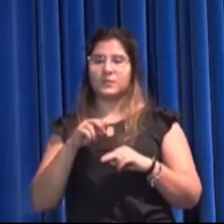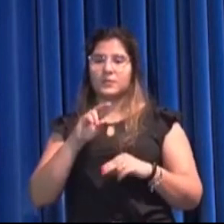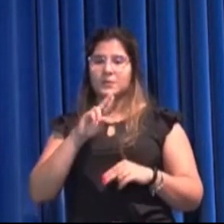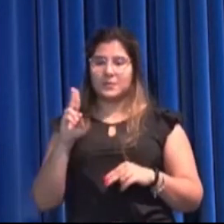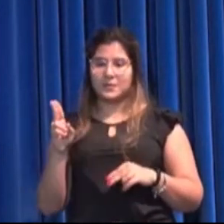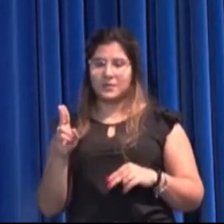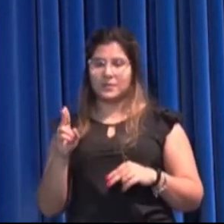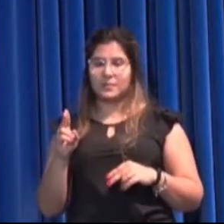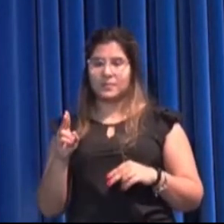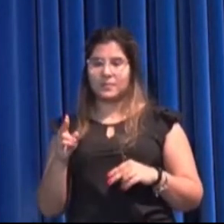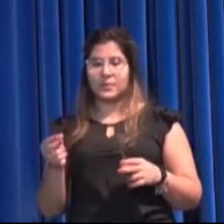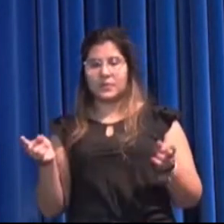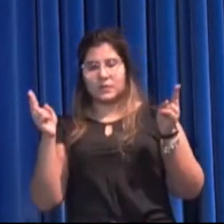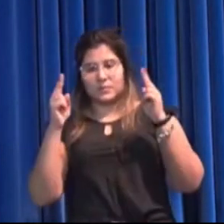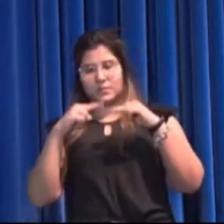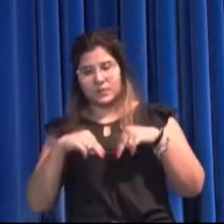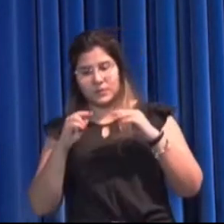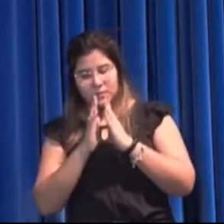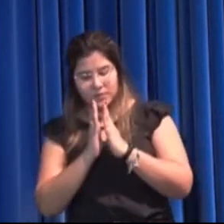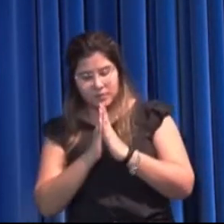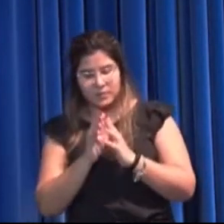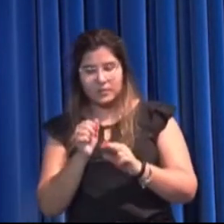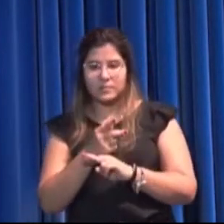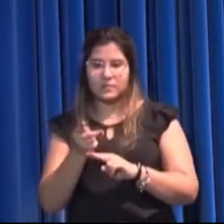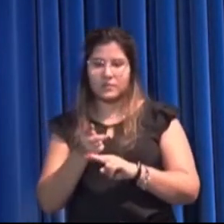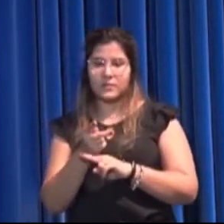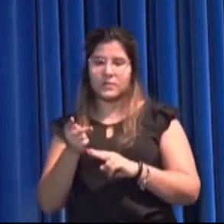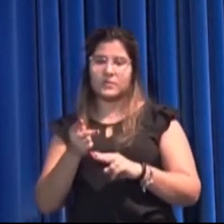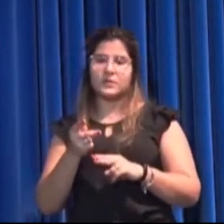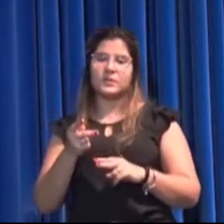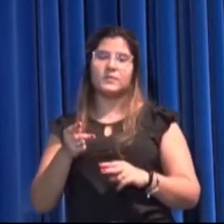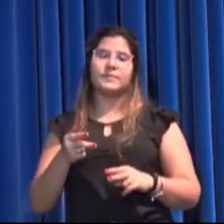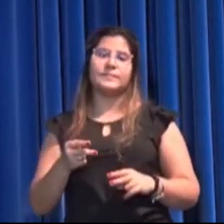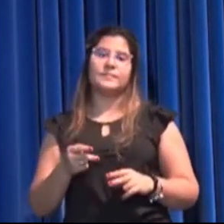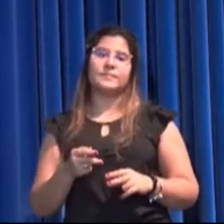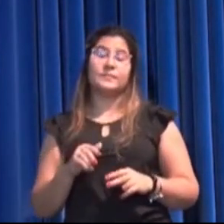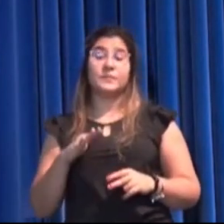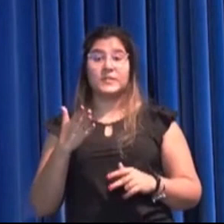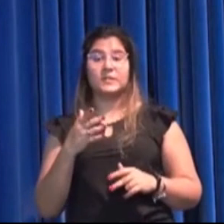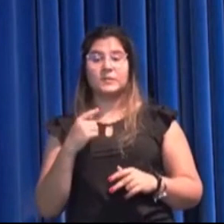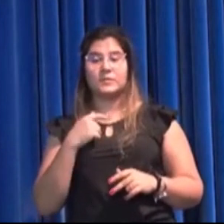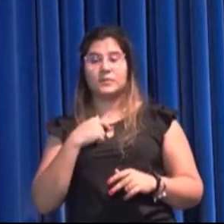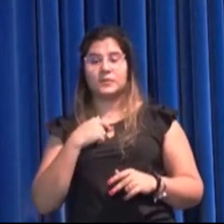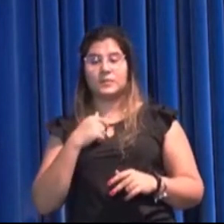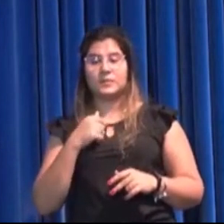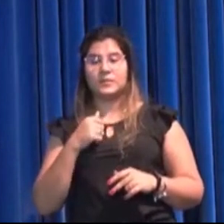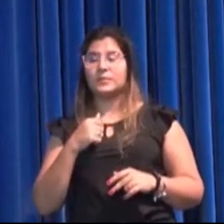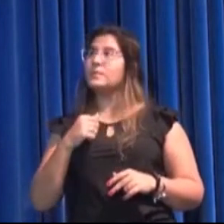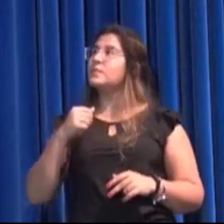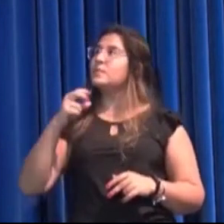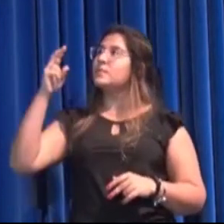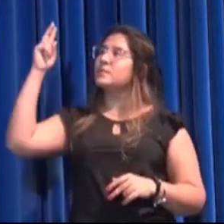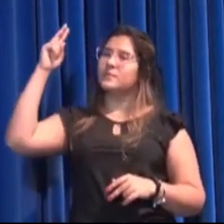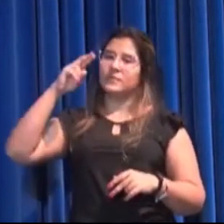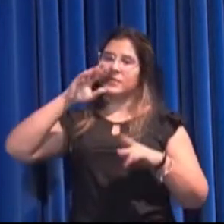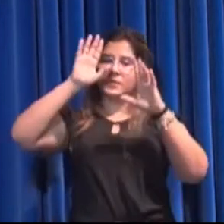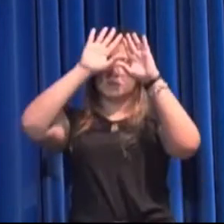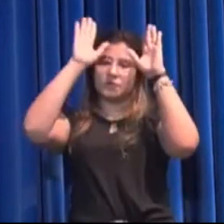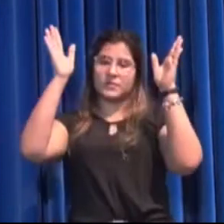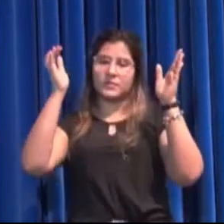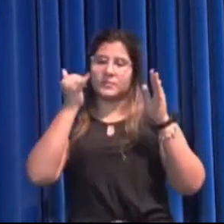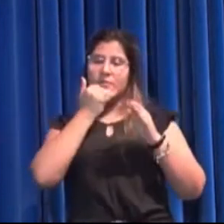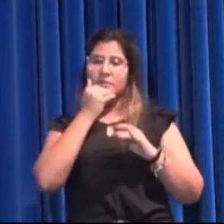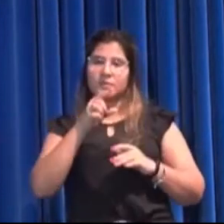me buscar, e se converter dos seus maus caminhos, então eu ouvirei dos céus, perdoarei os